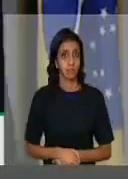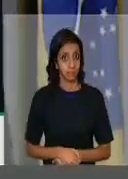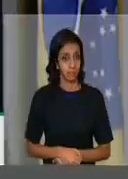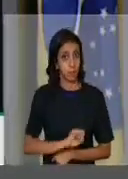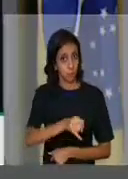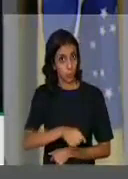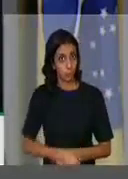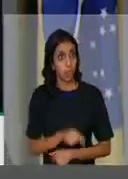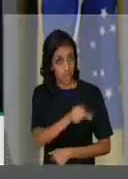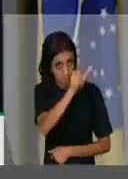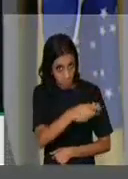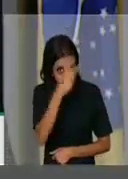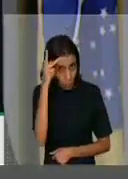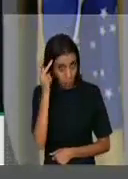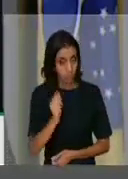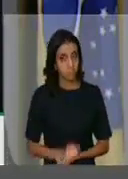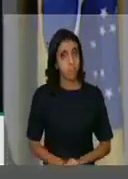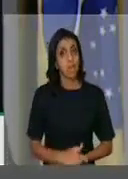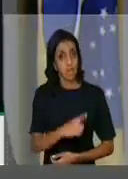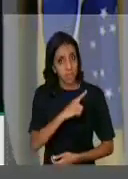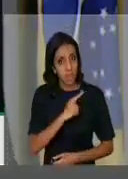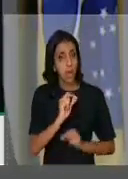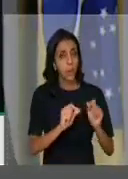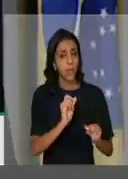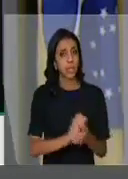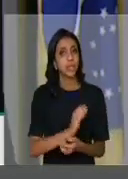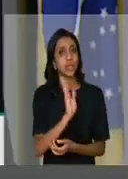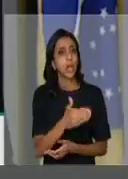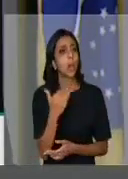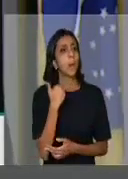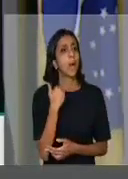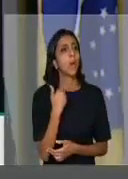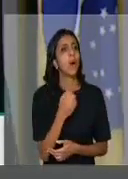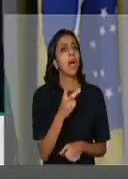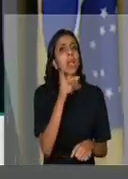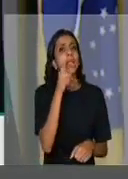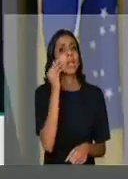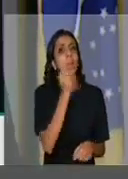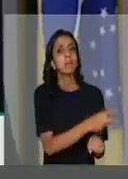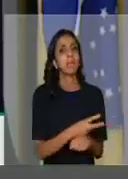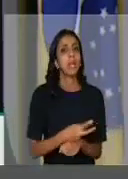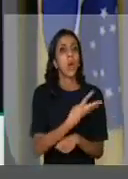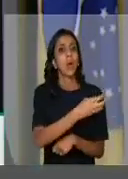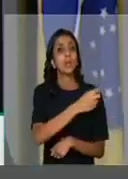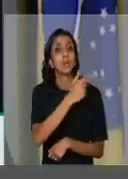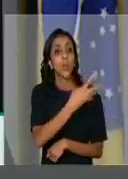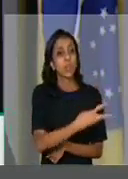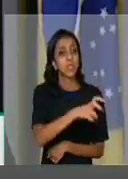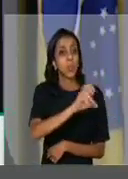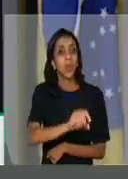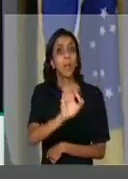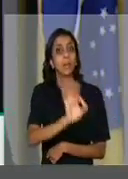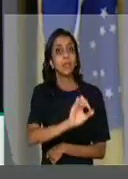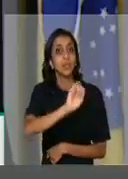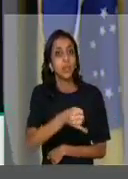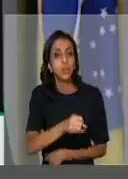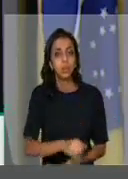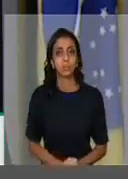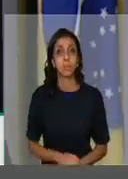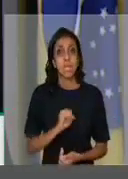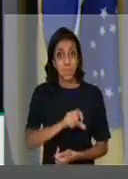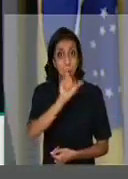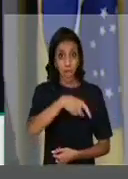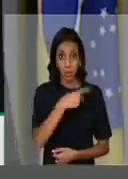mesma pessoa que tem um cheque especial vencido, paga 450% de juro. Se o